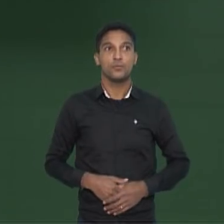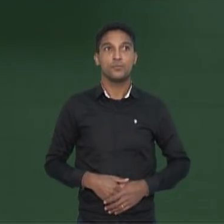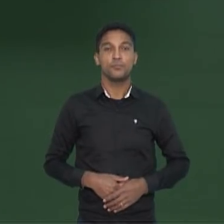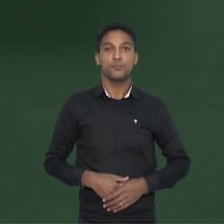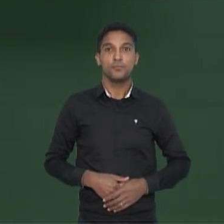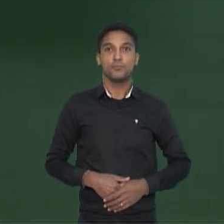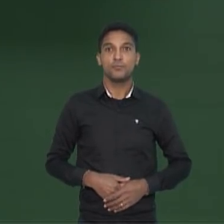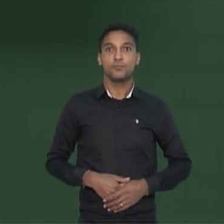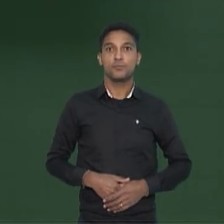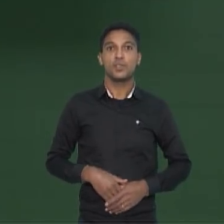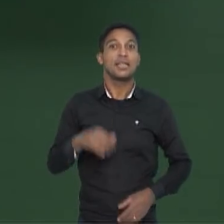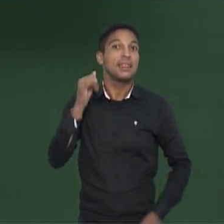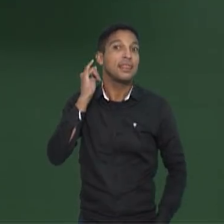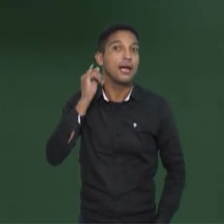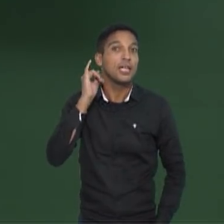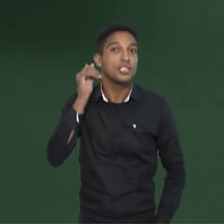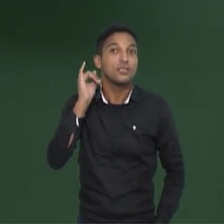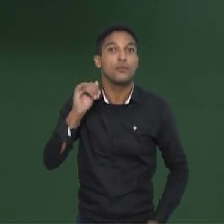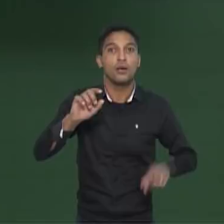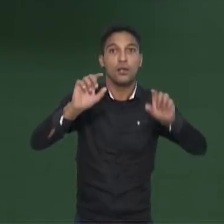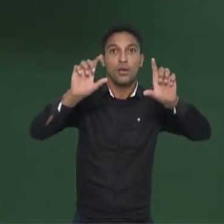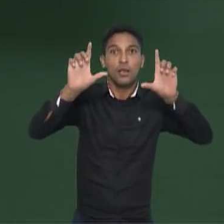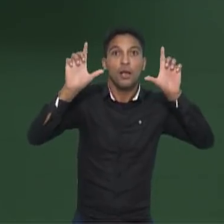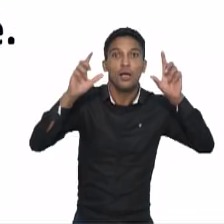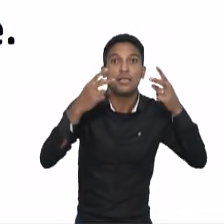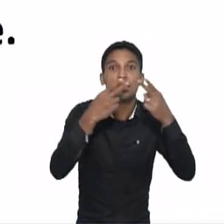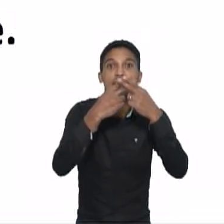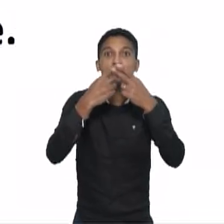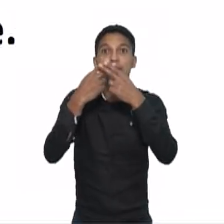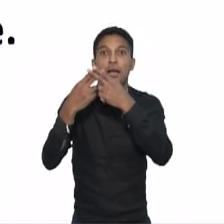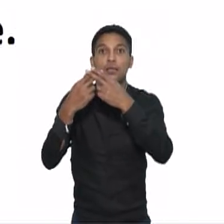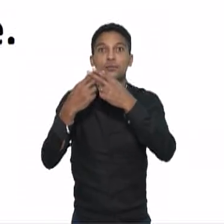série. Tempinho para vocês resolverem essa última questão.